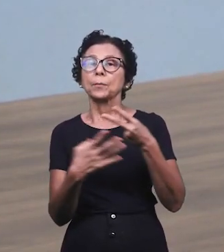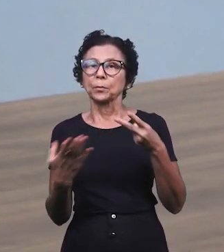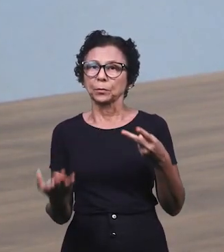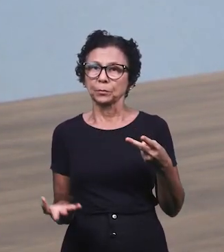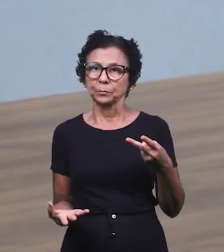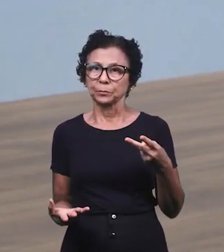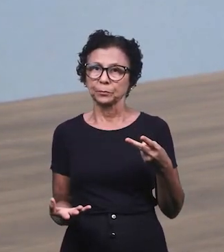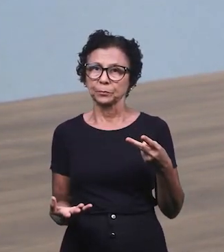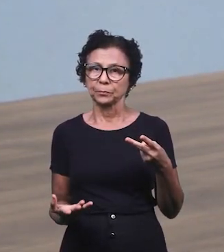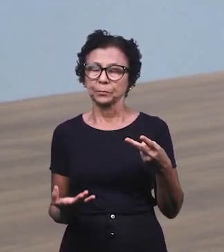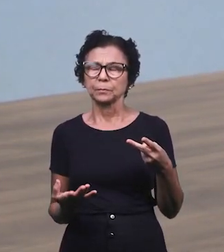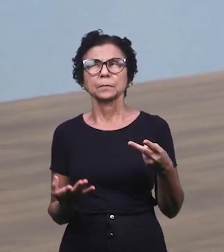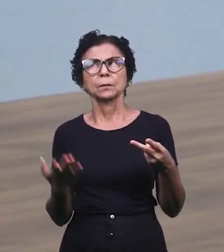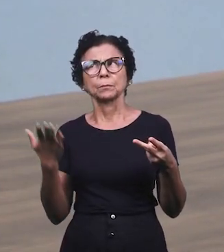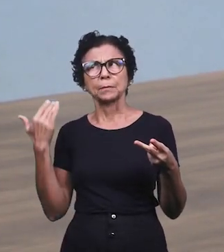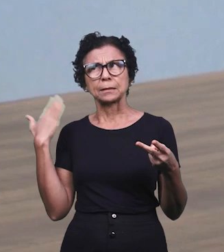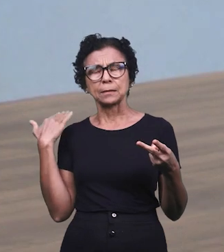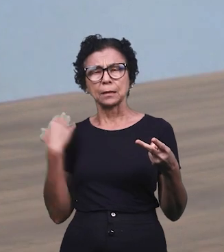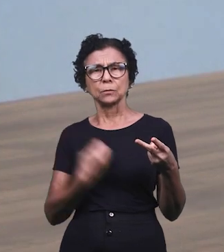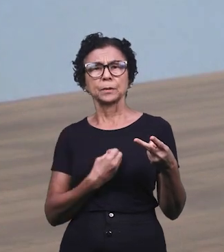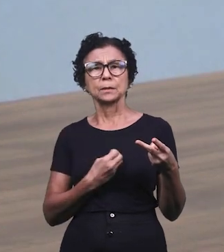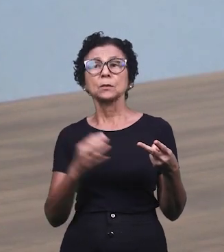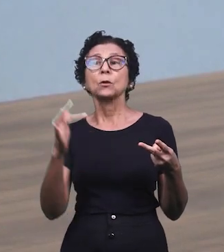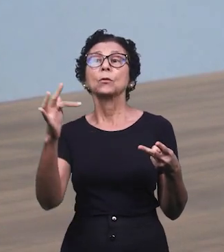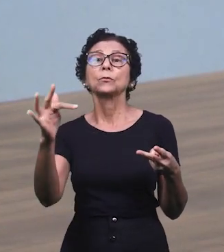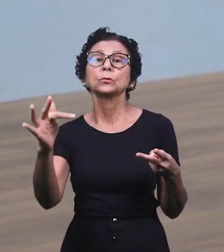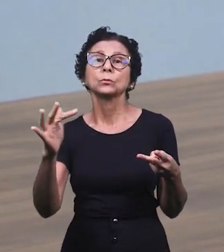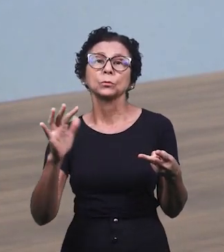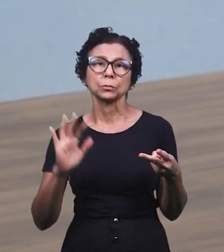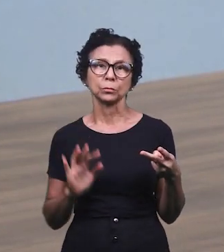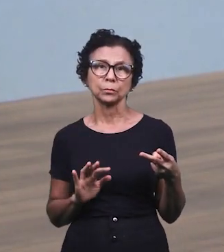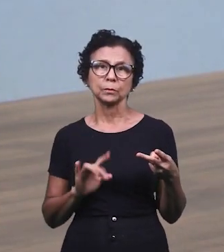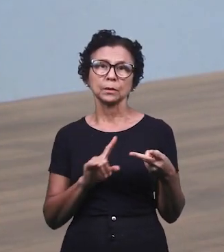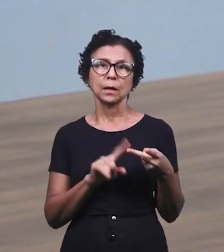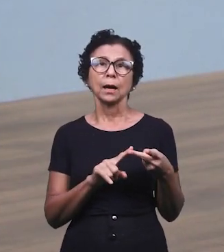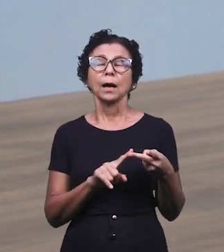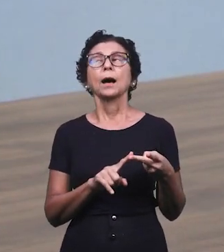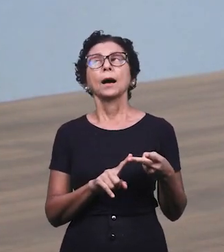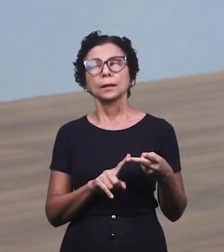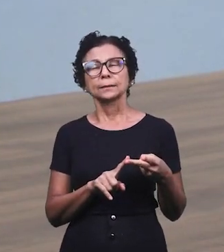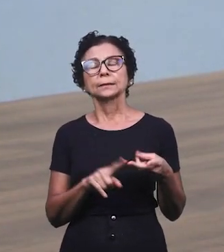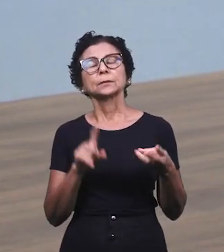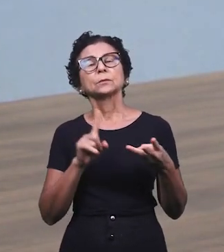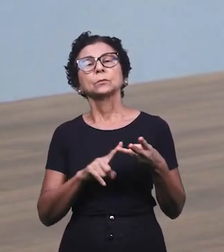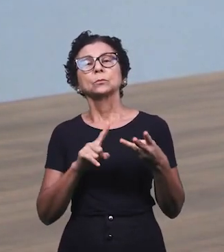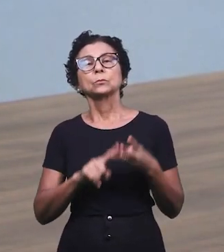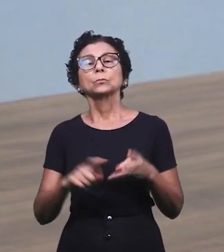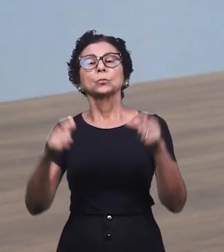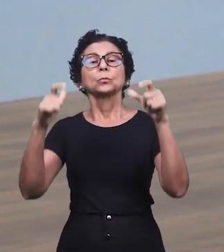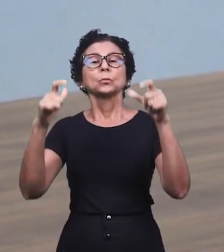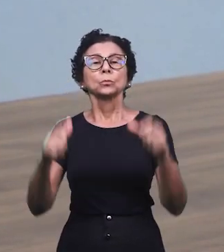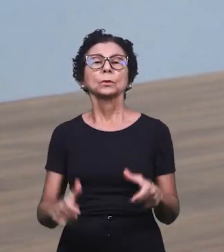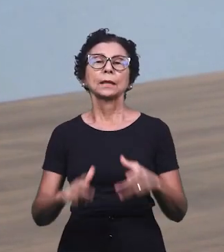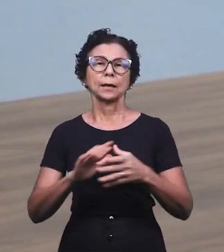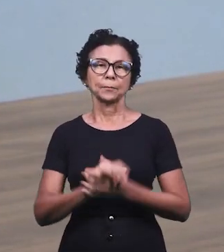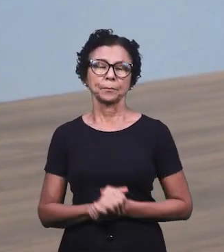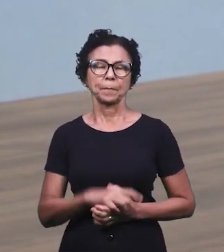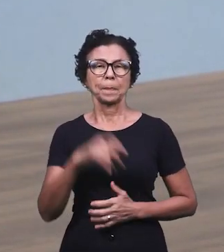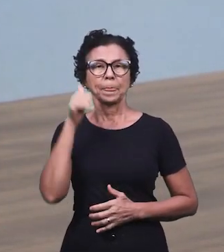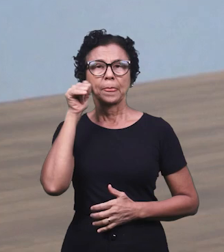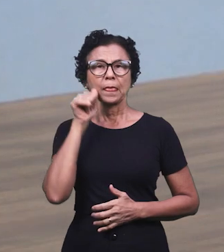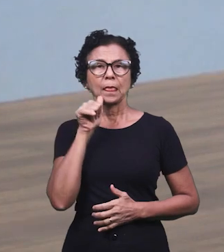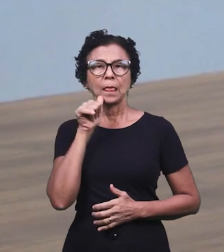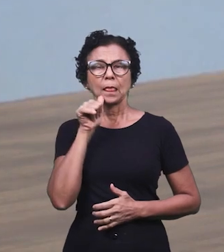está? Está no presente. Então, não preciso colocar o tempo que está no presente. O lugar, por exemplo, a noiva amada